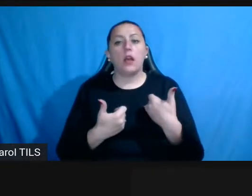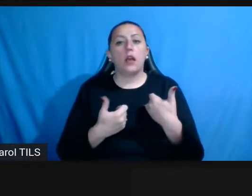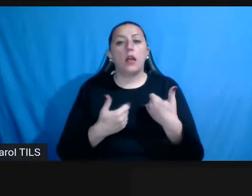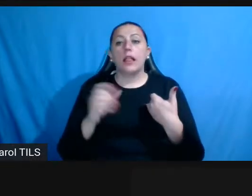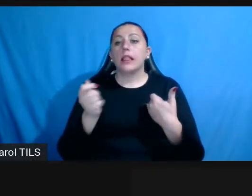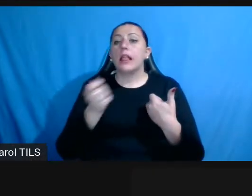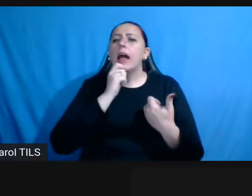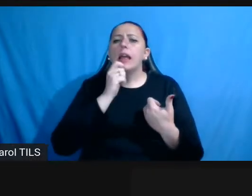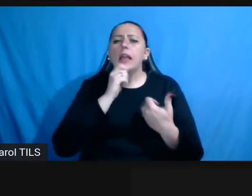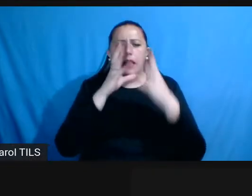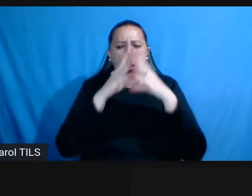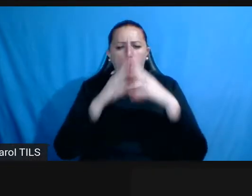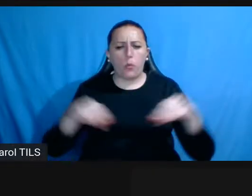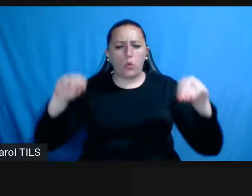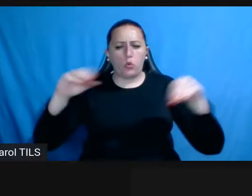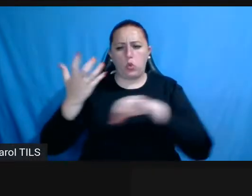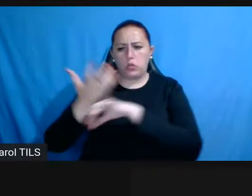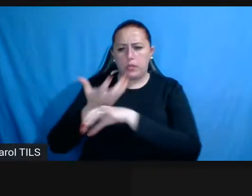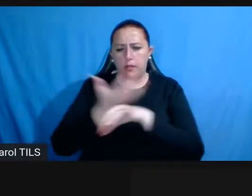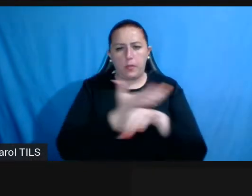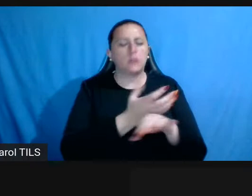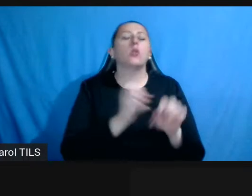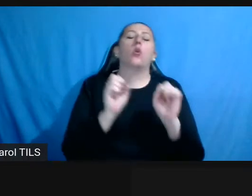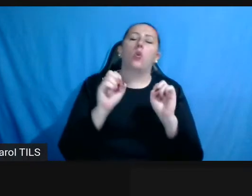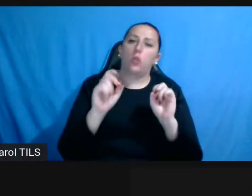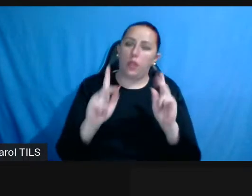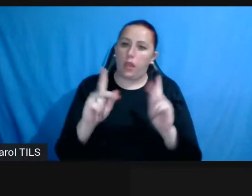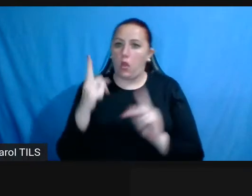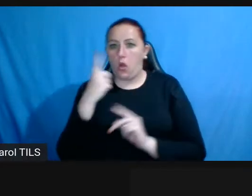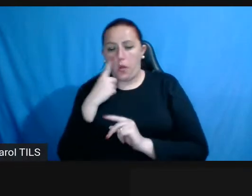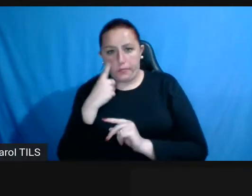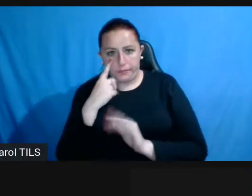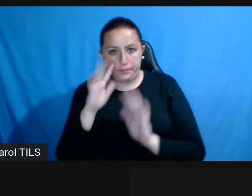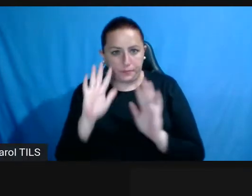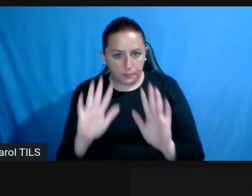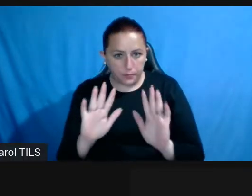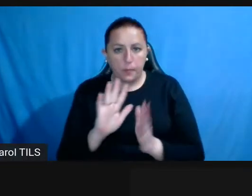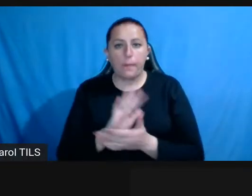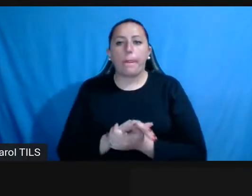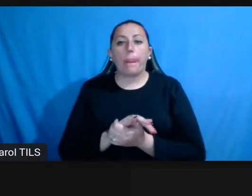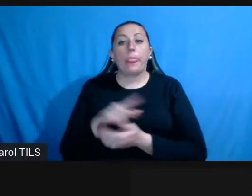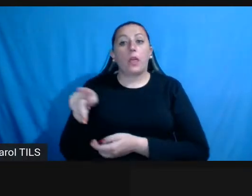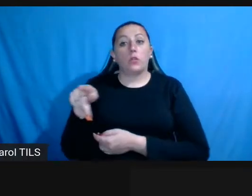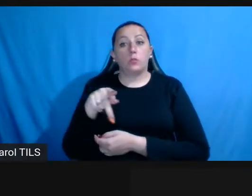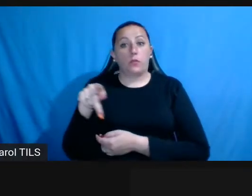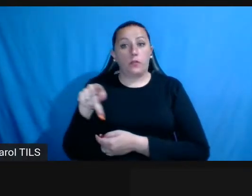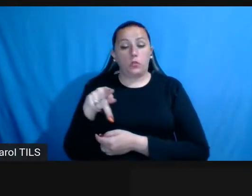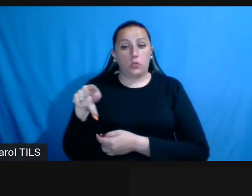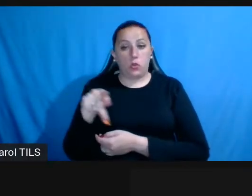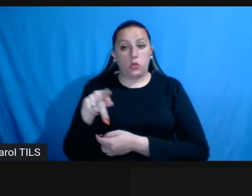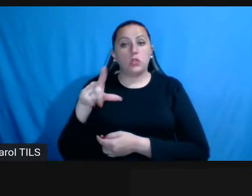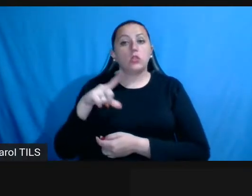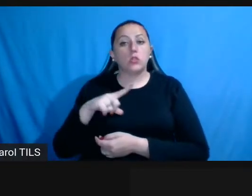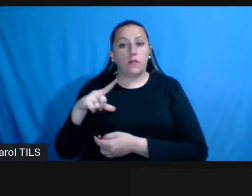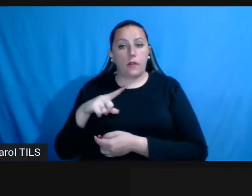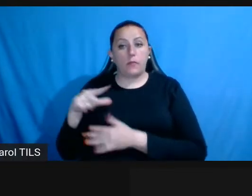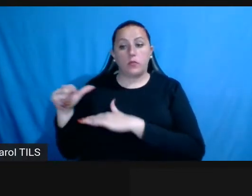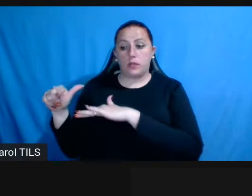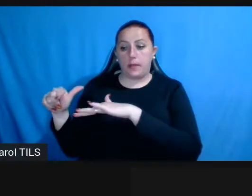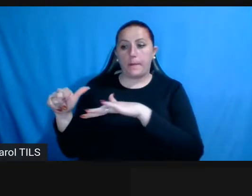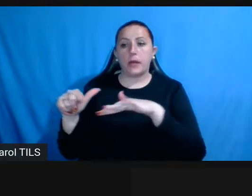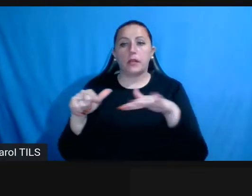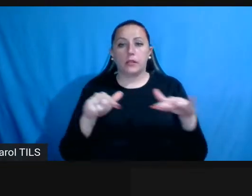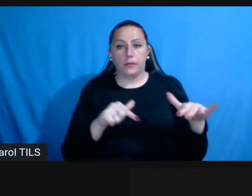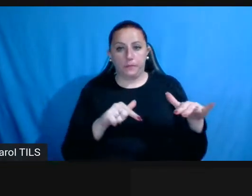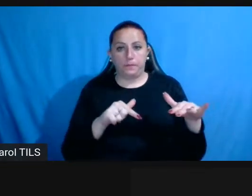as disciplinas. Tá, ok. Olha, pessoal, os professores, nós tivemos uma semana, um retorno, então